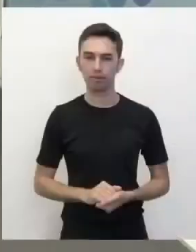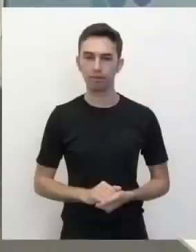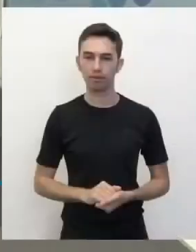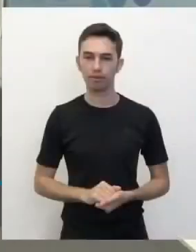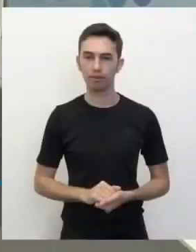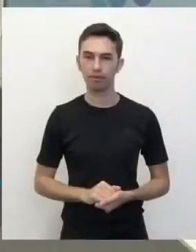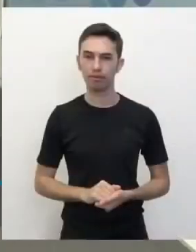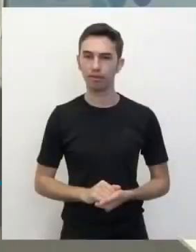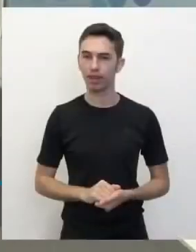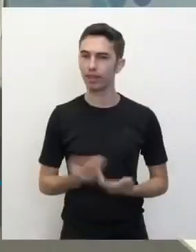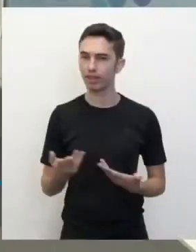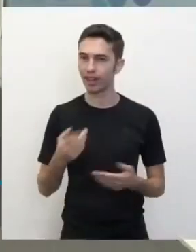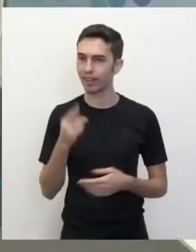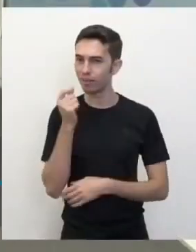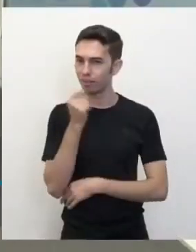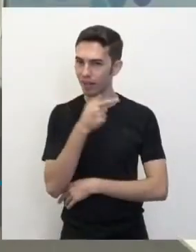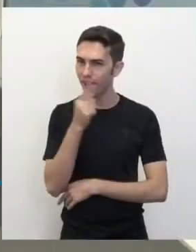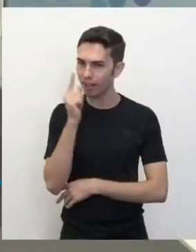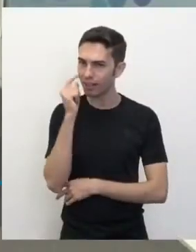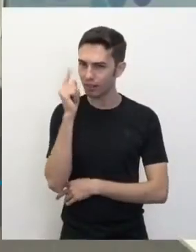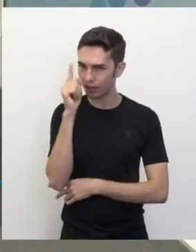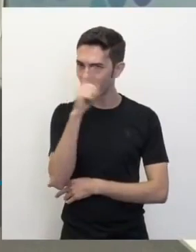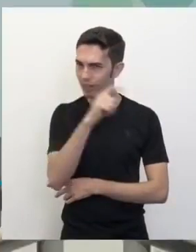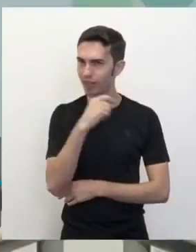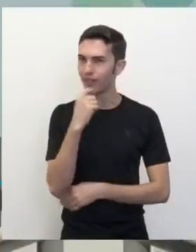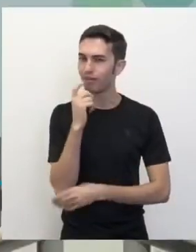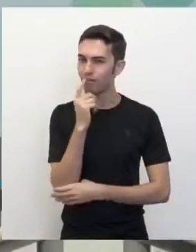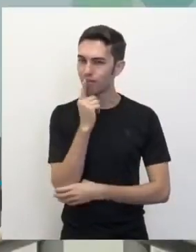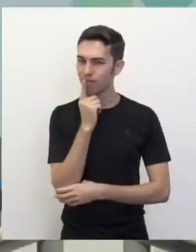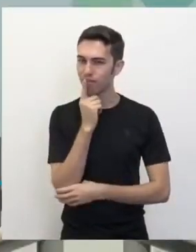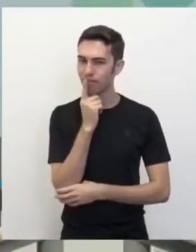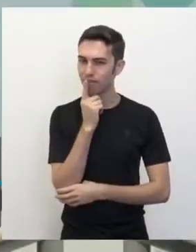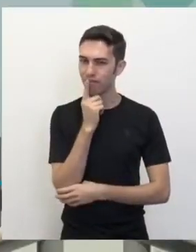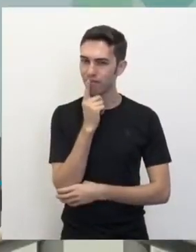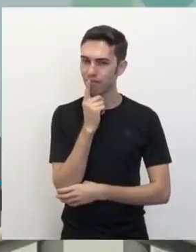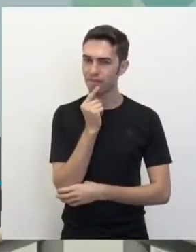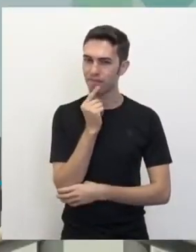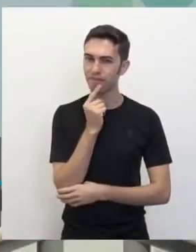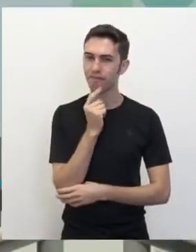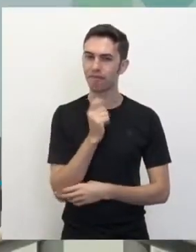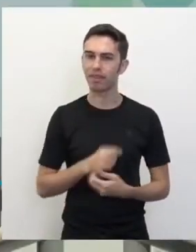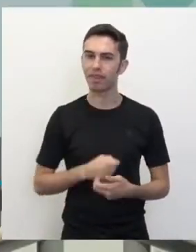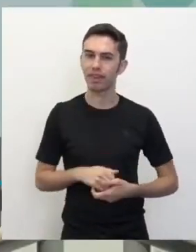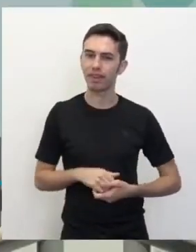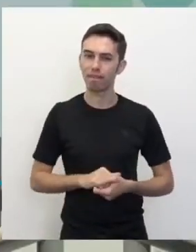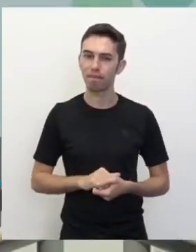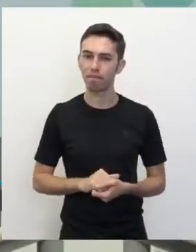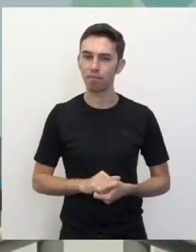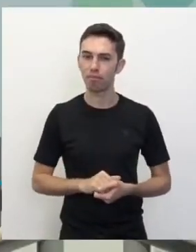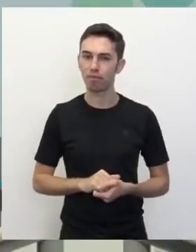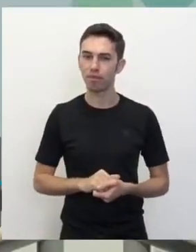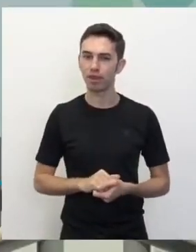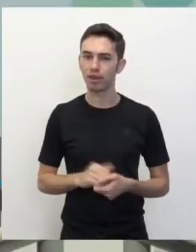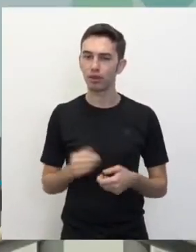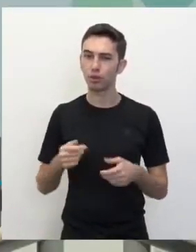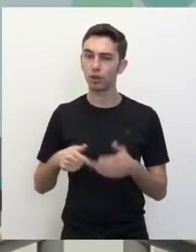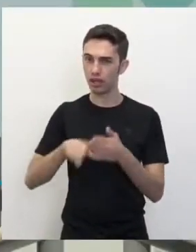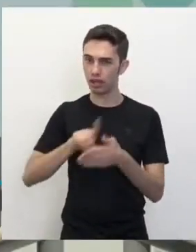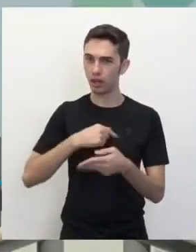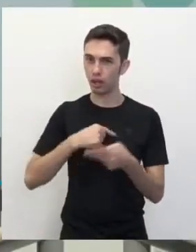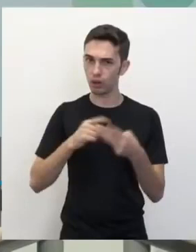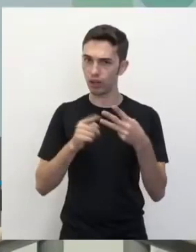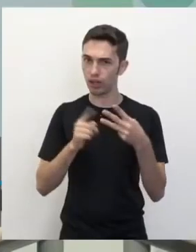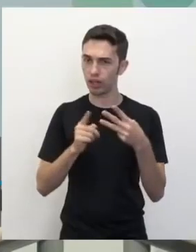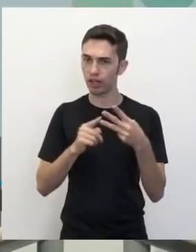Esse é pegadinha. E agora? Esse aí eu não sei se a maioria... Eu vou até falar o outro Fala o que a maioria do está anterior, né? A